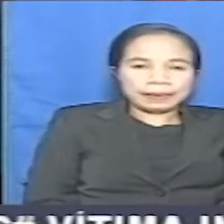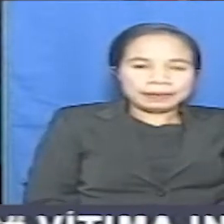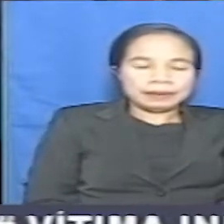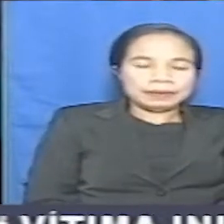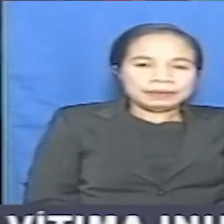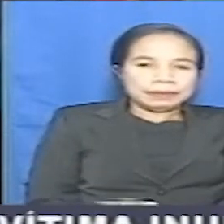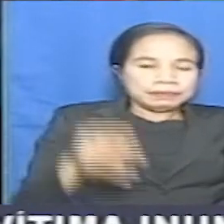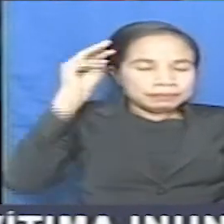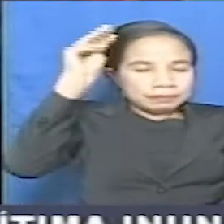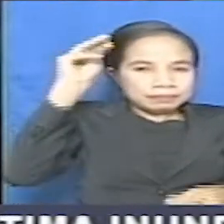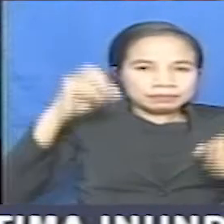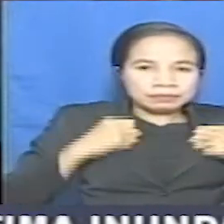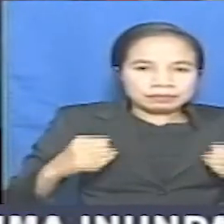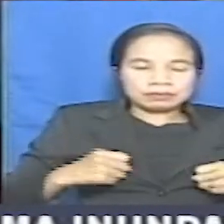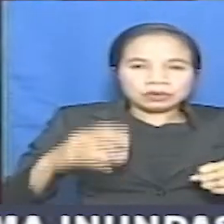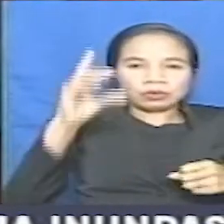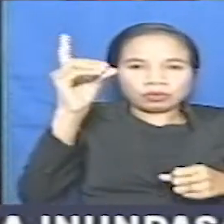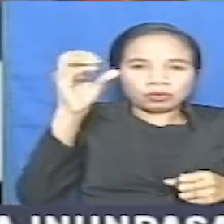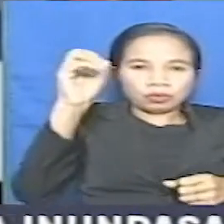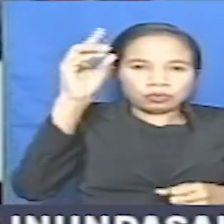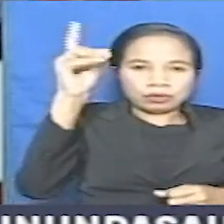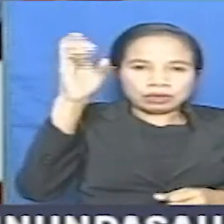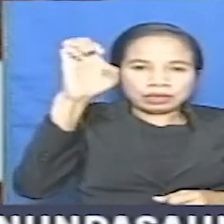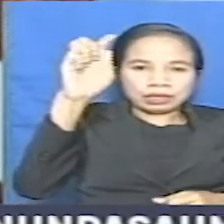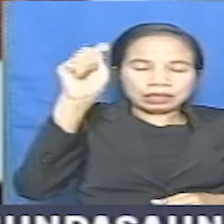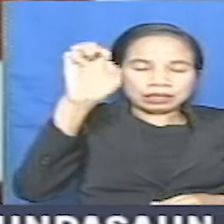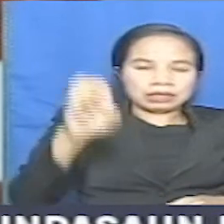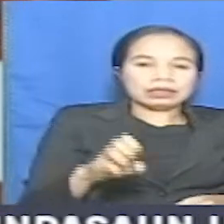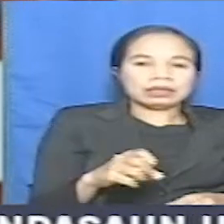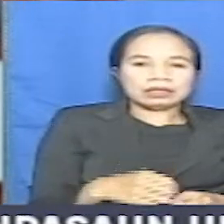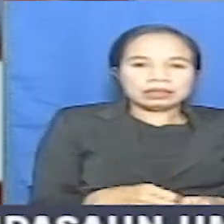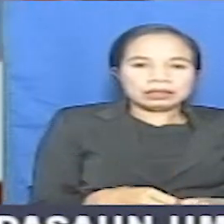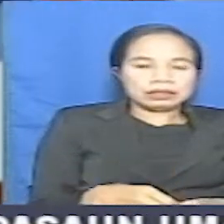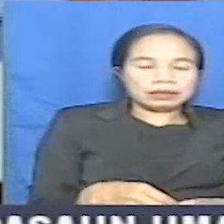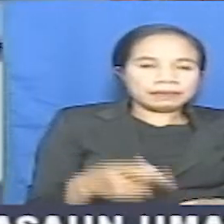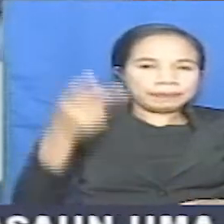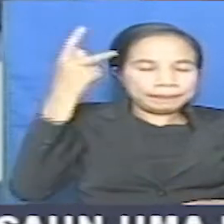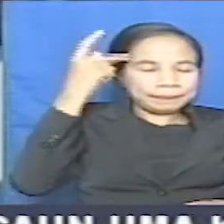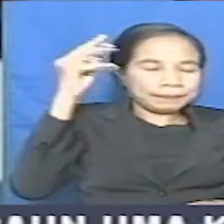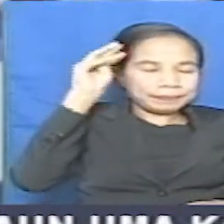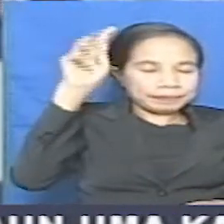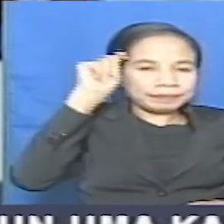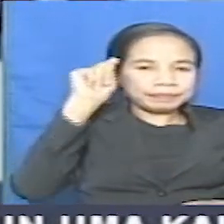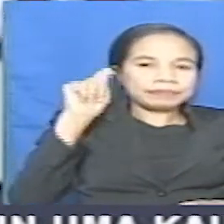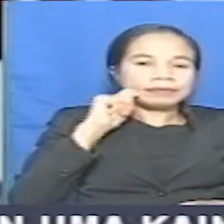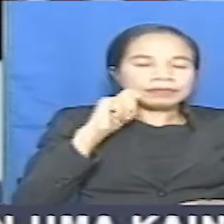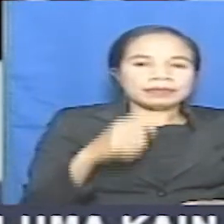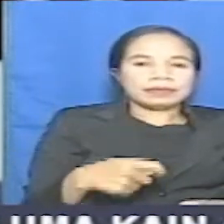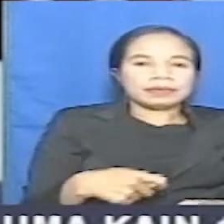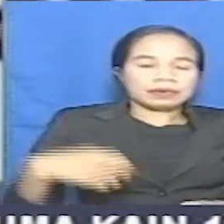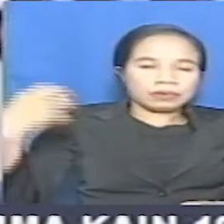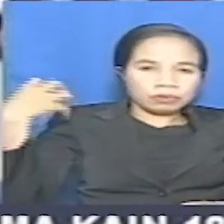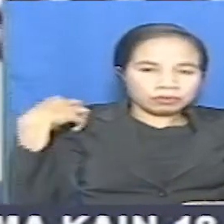Ministra Saúde, Odete Maria Freitas Bela, terça-feira, né? Audiência ao primeiro-ministro Tauro Matangrua e a residência Farol